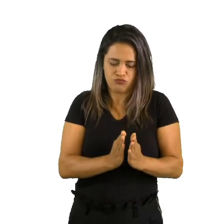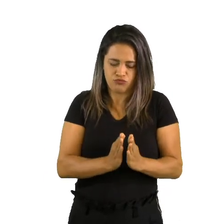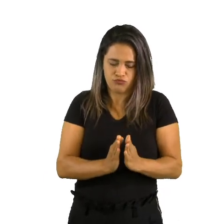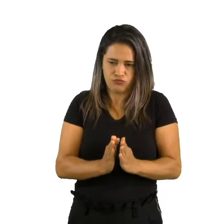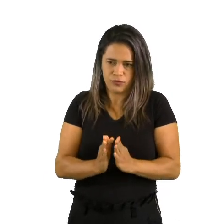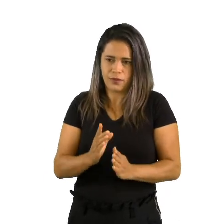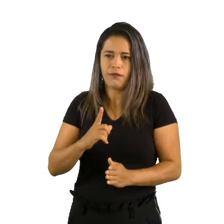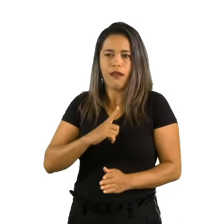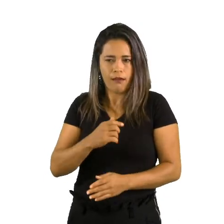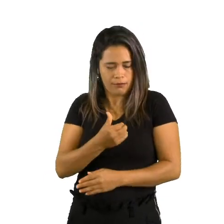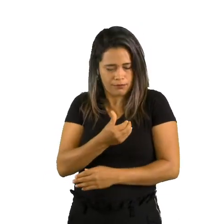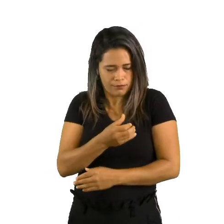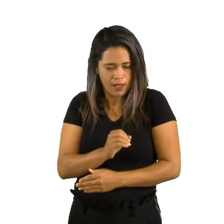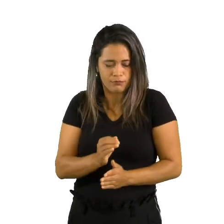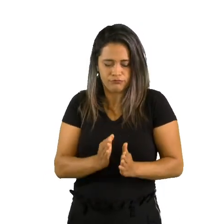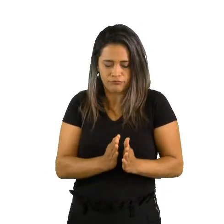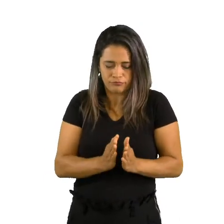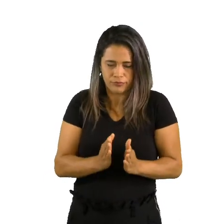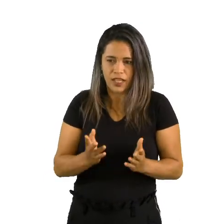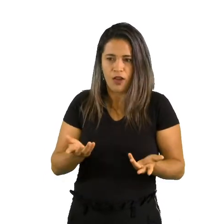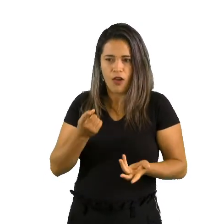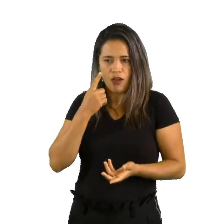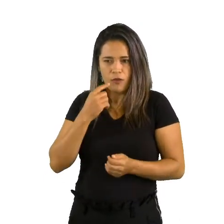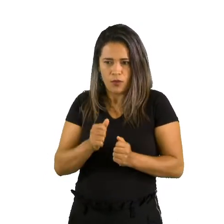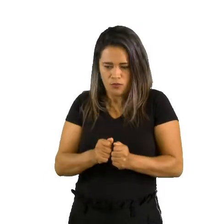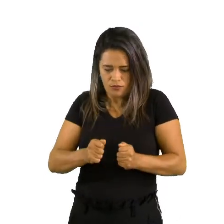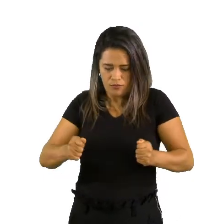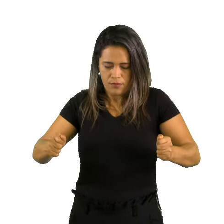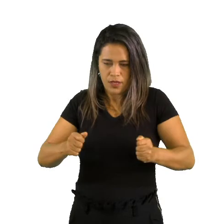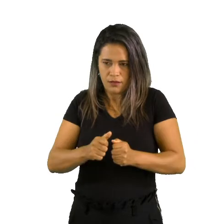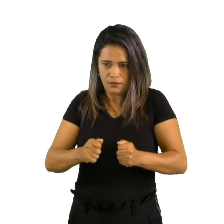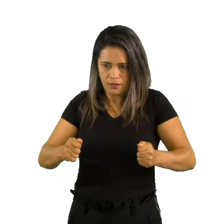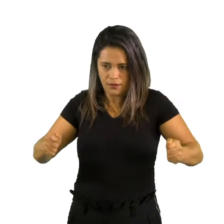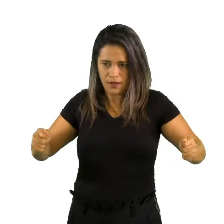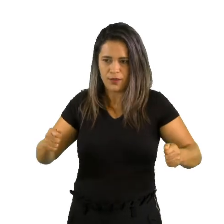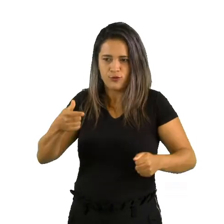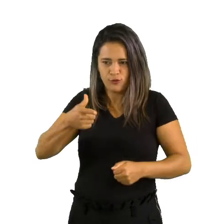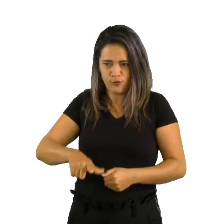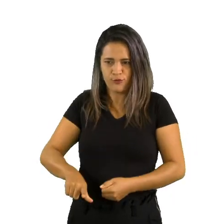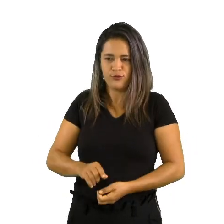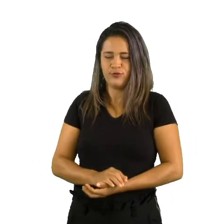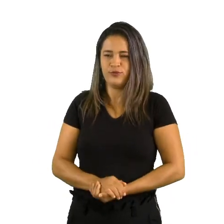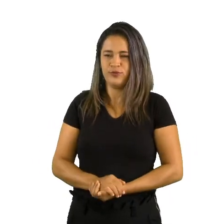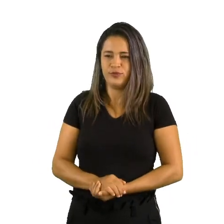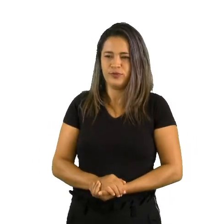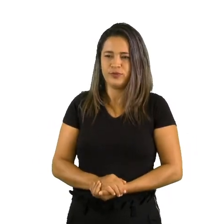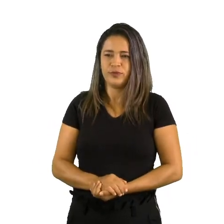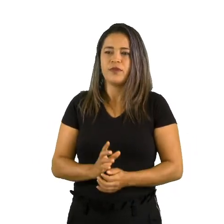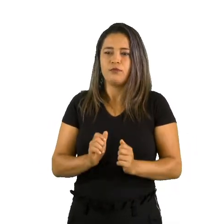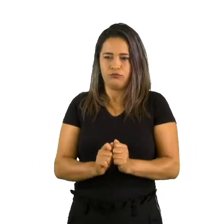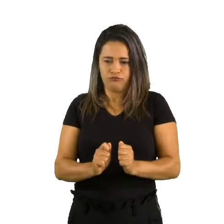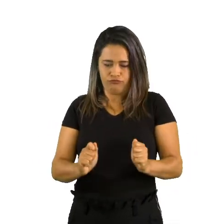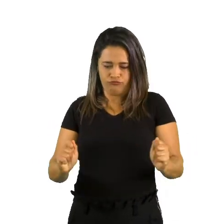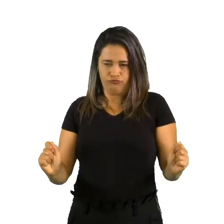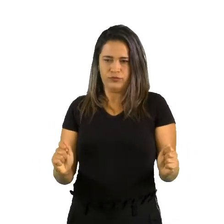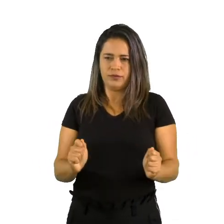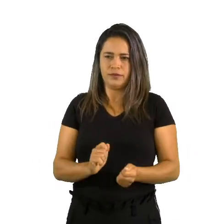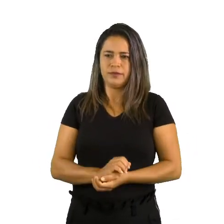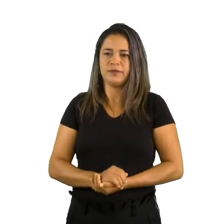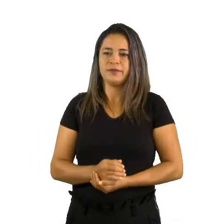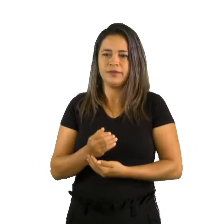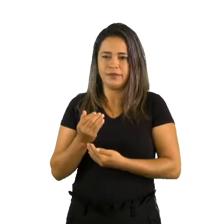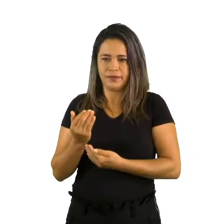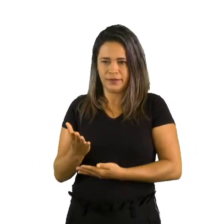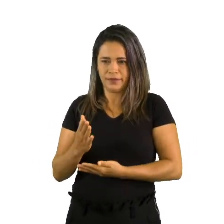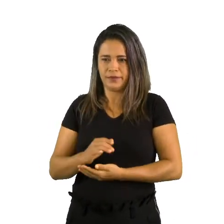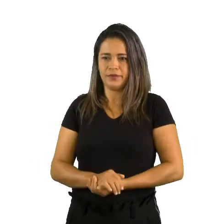professora? Tem. Vamos aumentar a imagem para encontrar esses 10 pedacinhos aí dentro. Pronto, puxei a imagem. Os 10 pedacinhos